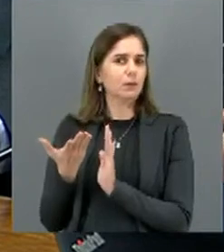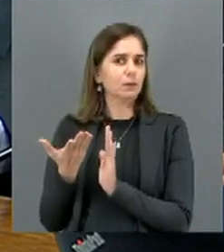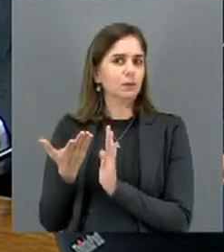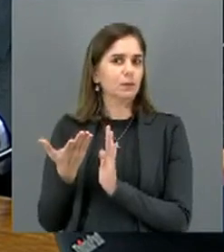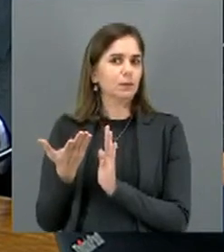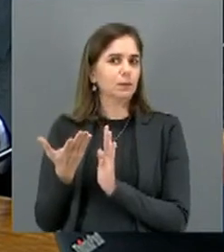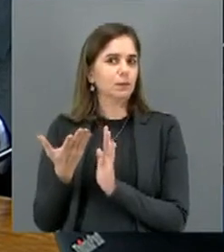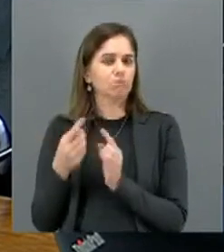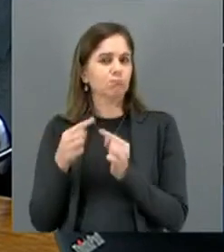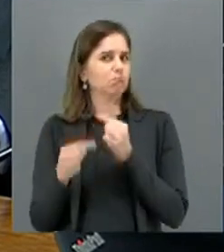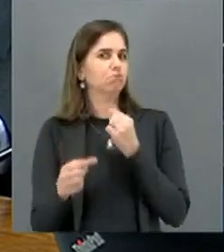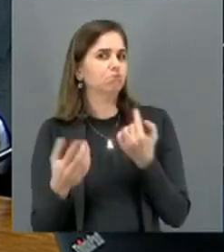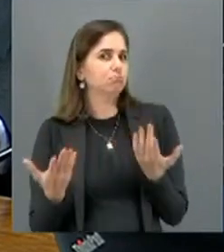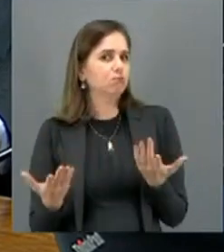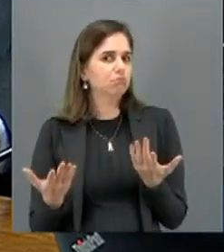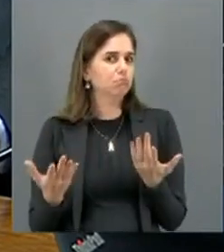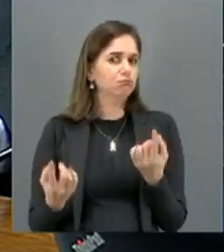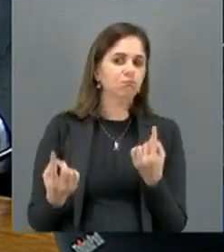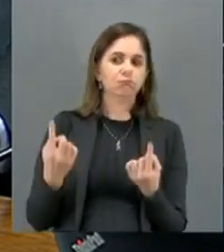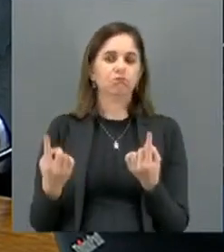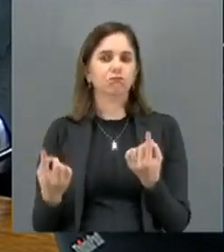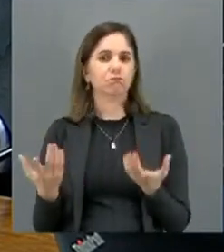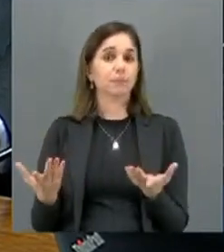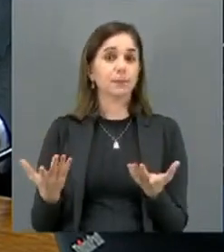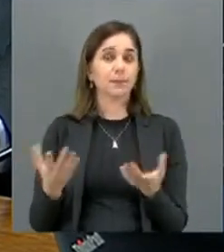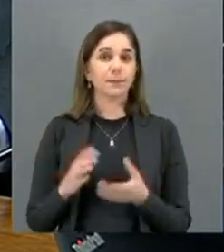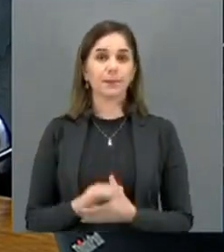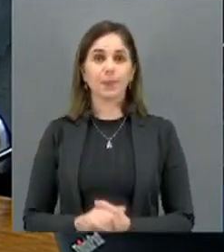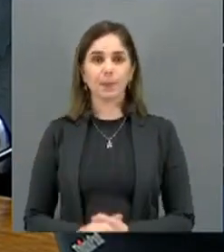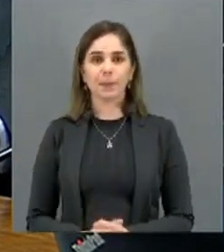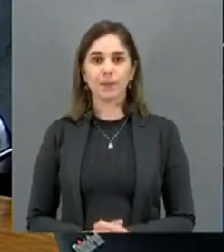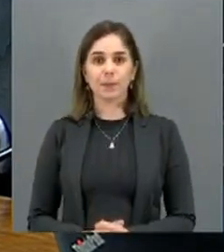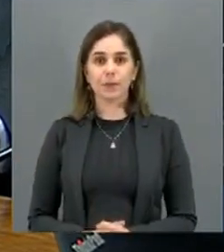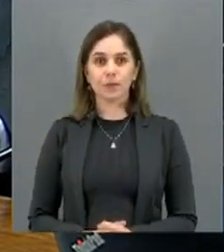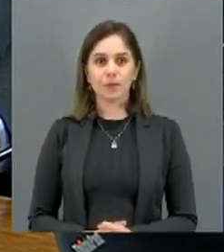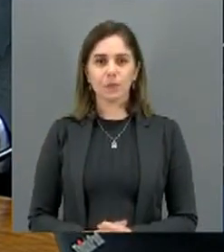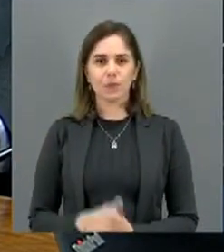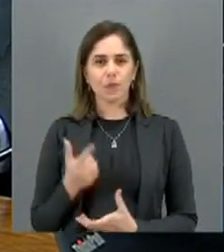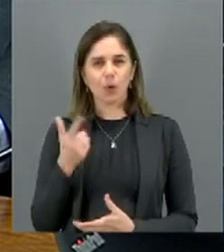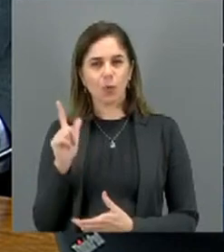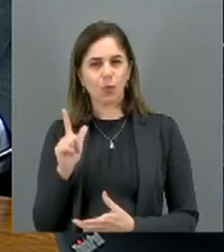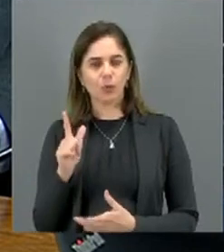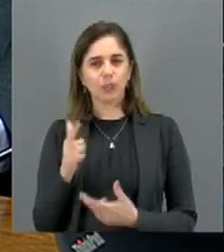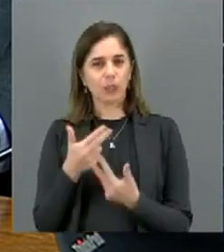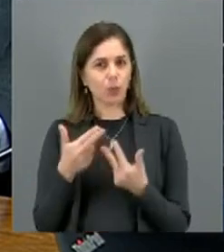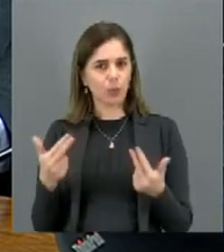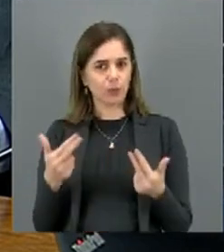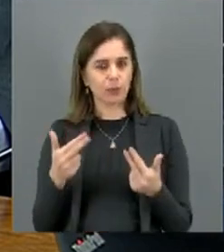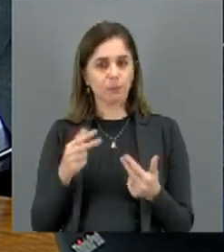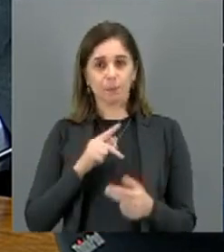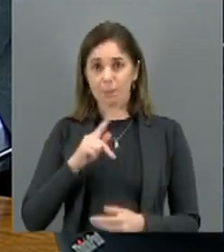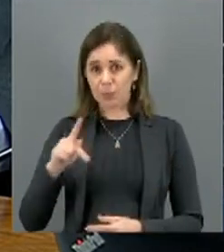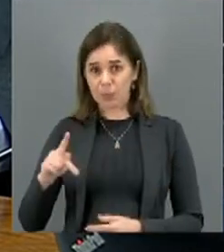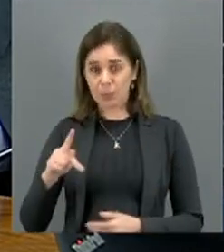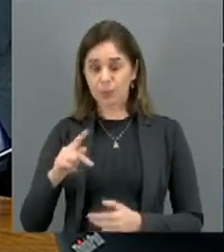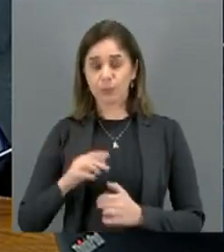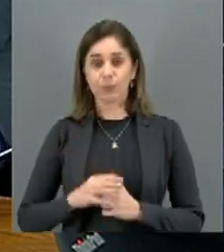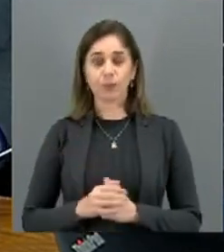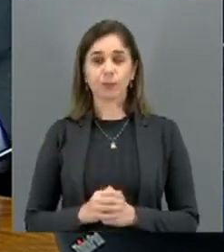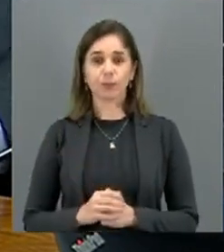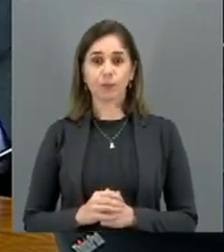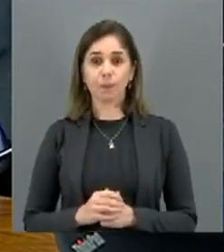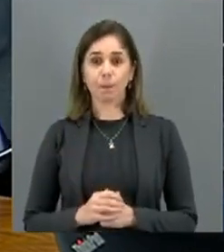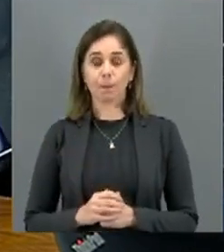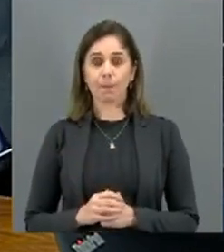de um paradoxo, né, que se anuncia. Uma outra questão, senhor presidente, com a ausência